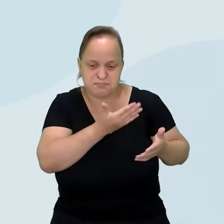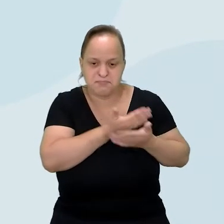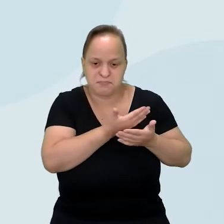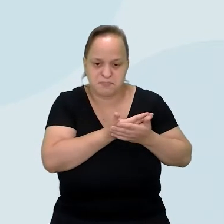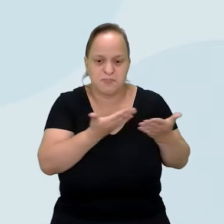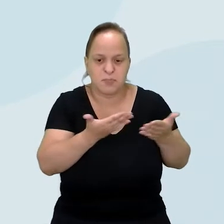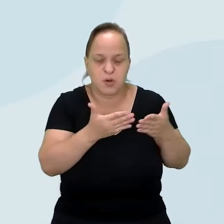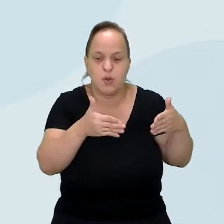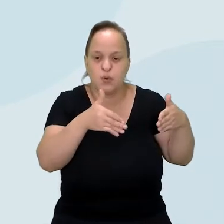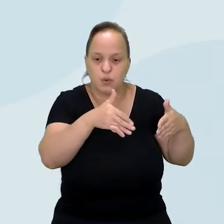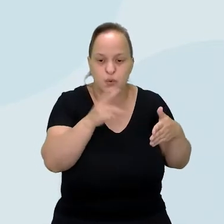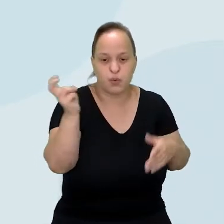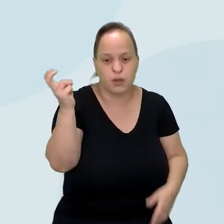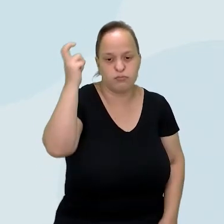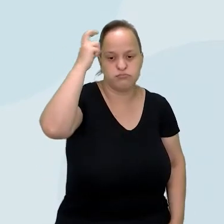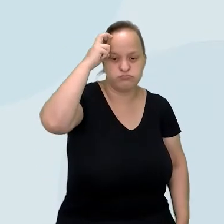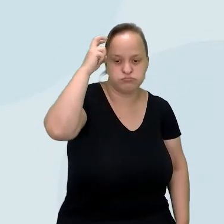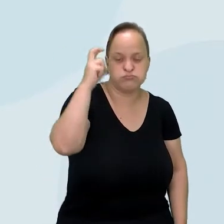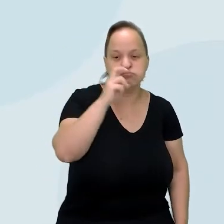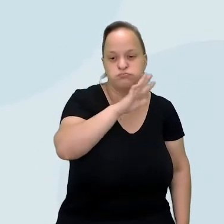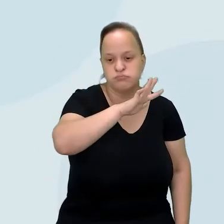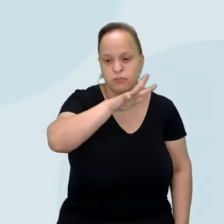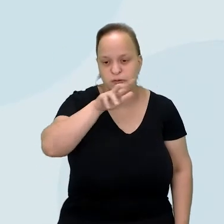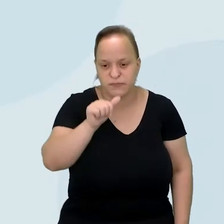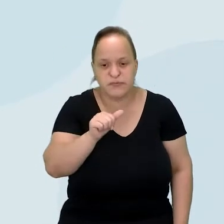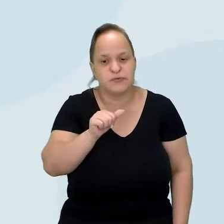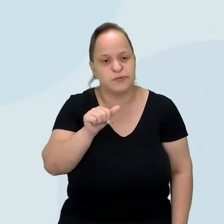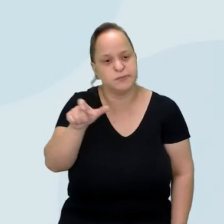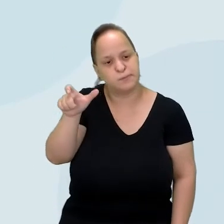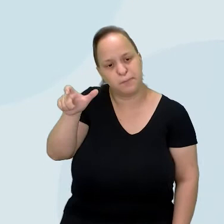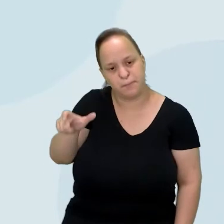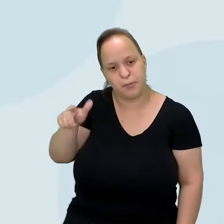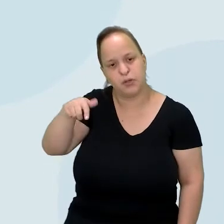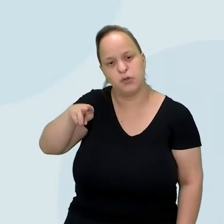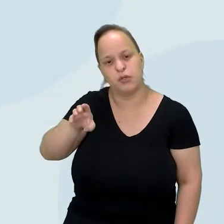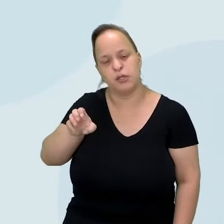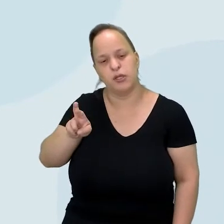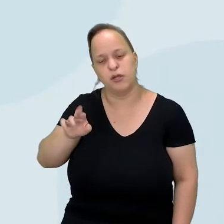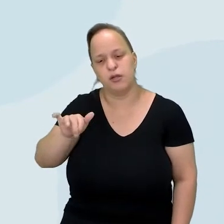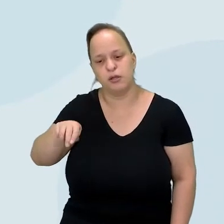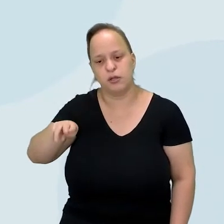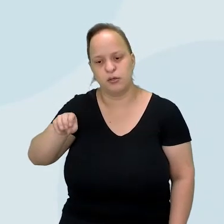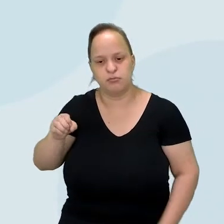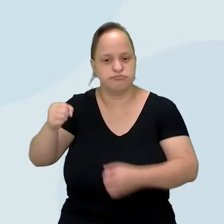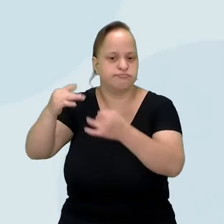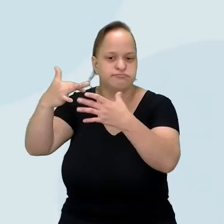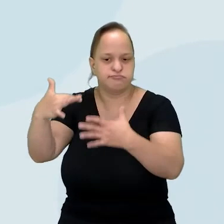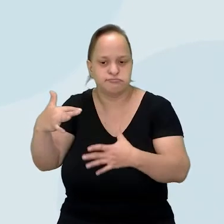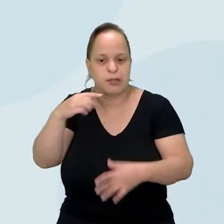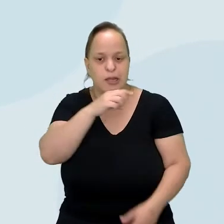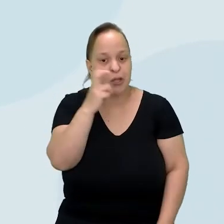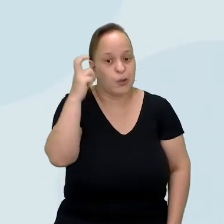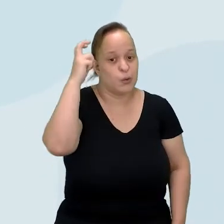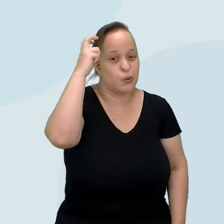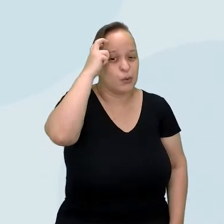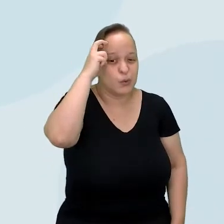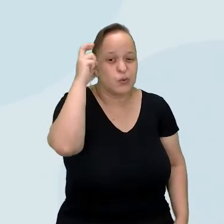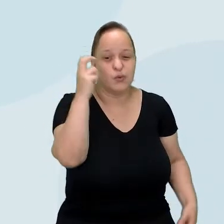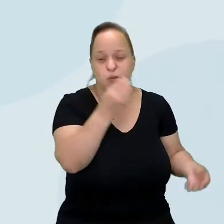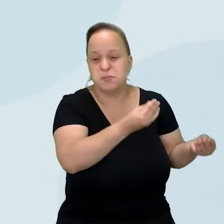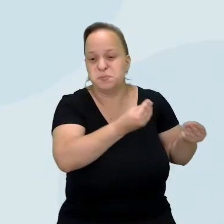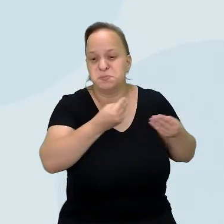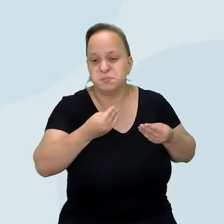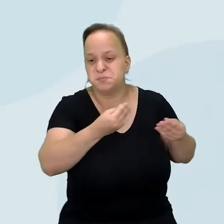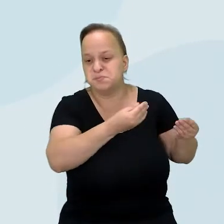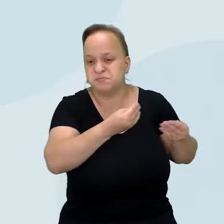culturas africanas. Então, de acordo com Quirino, a cultura africana deu várias contribuições para hábitos